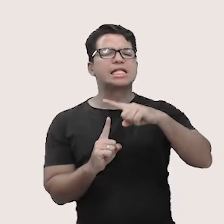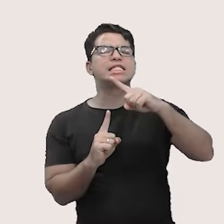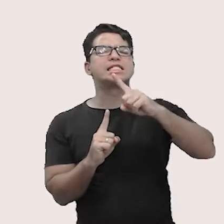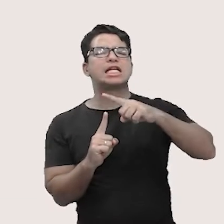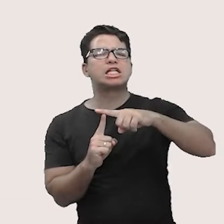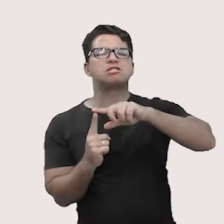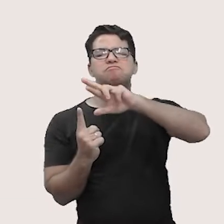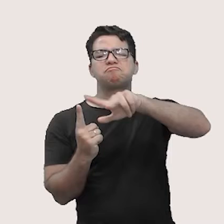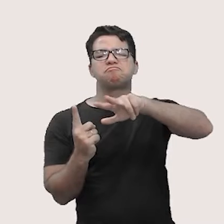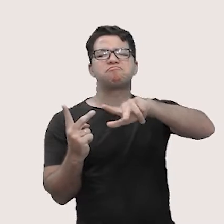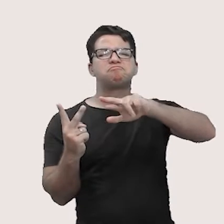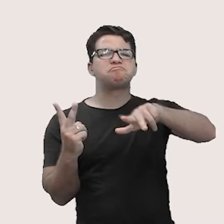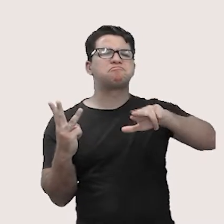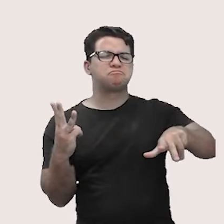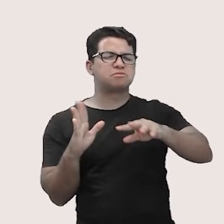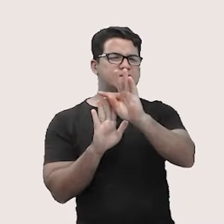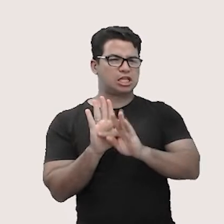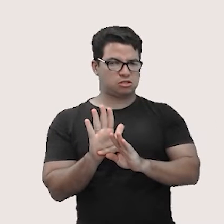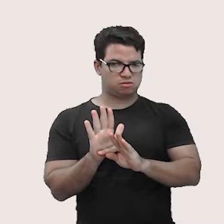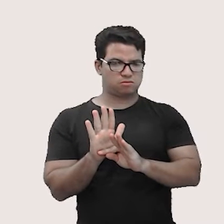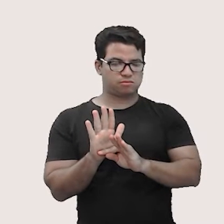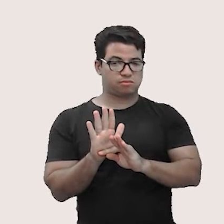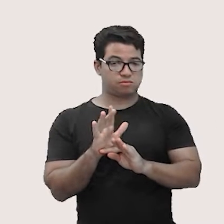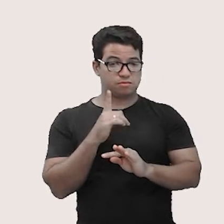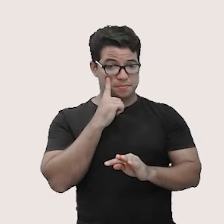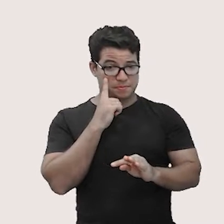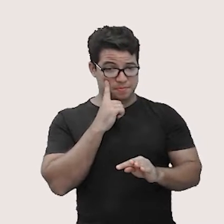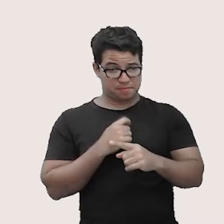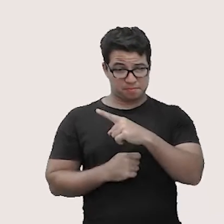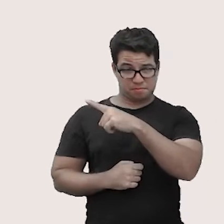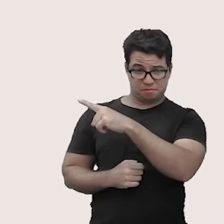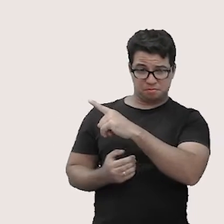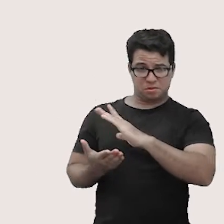textuais. Nós temos aí, tá?